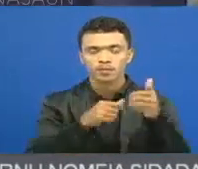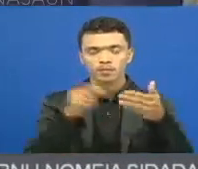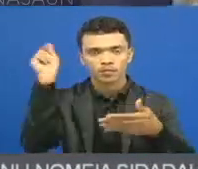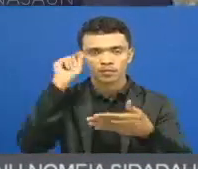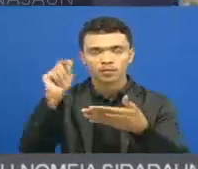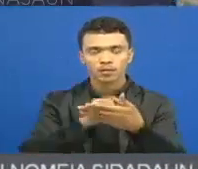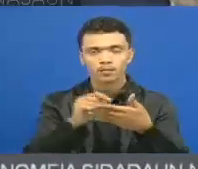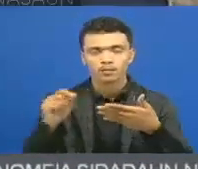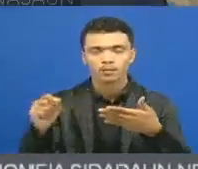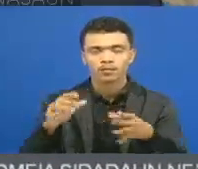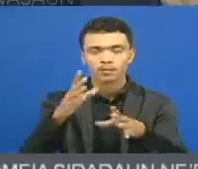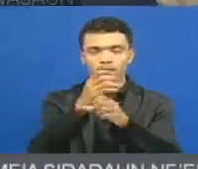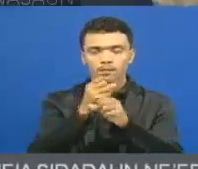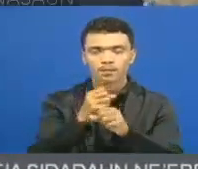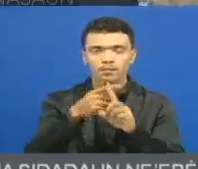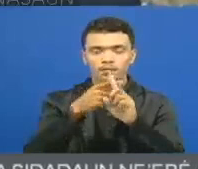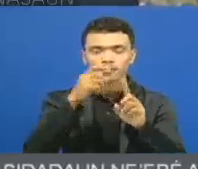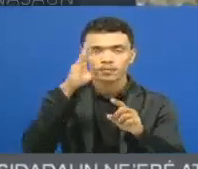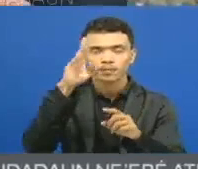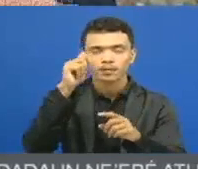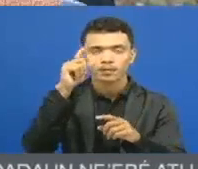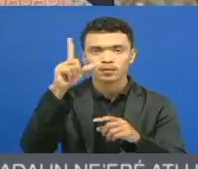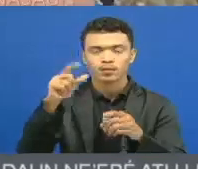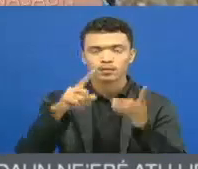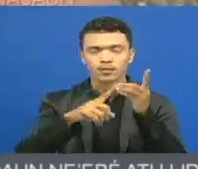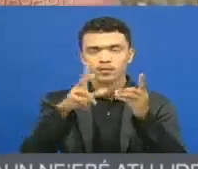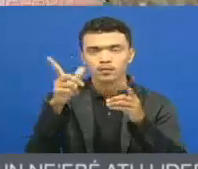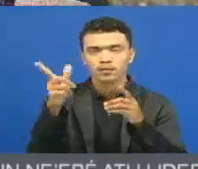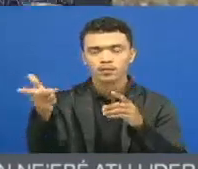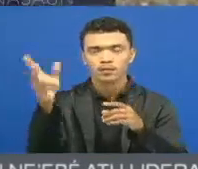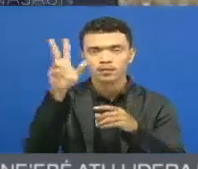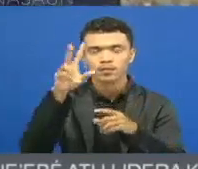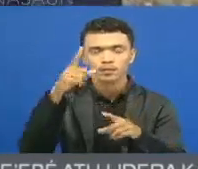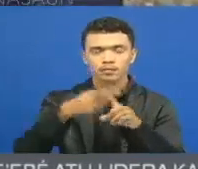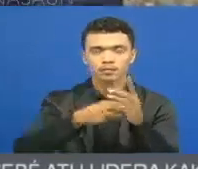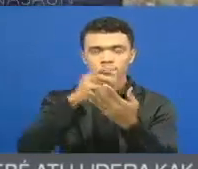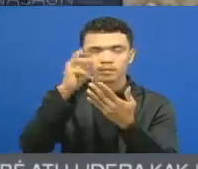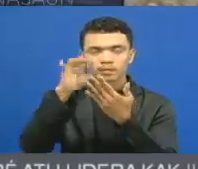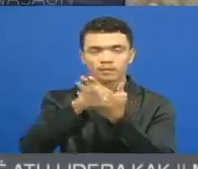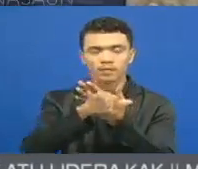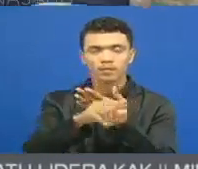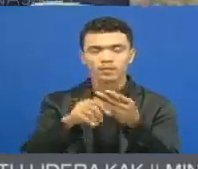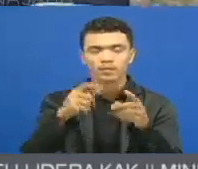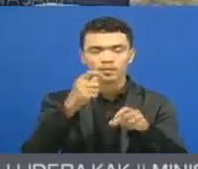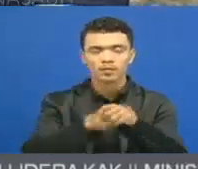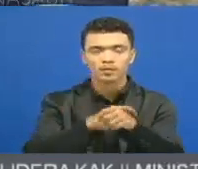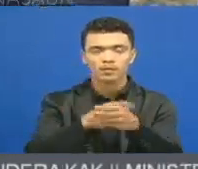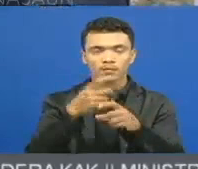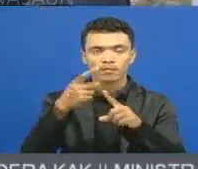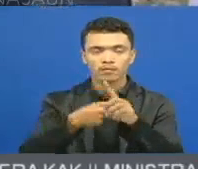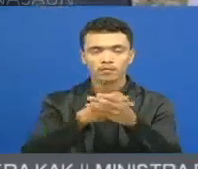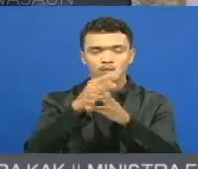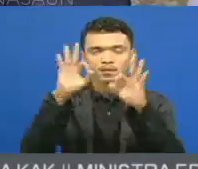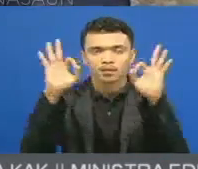a minha simo contrato com o BTL dia 23 de maio. O projeto de duração fulang hard. A gente pode ter até na carta